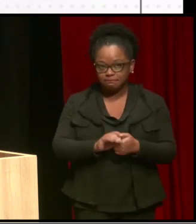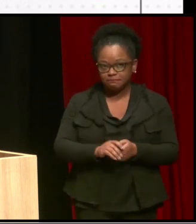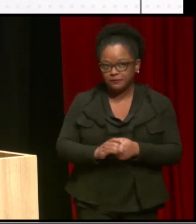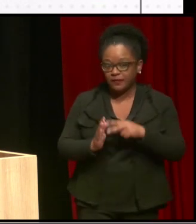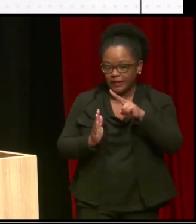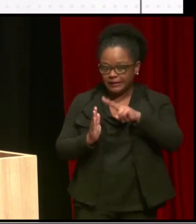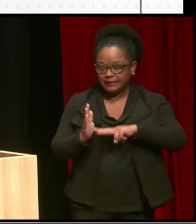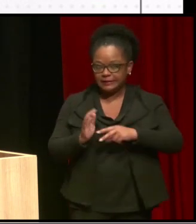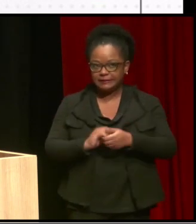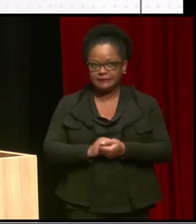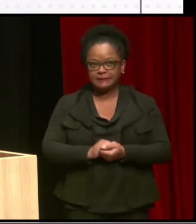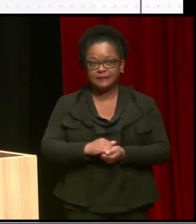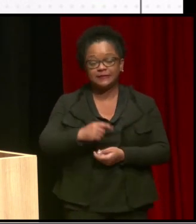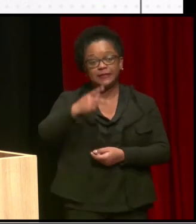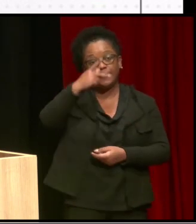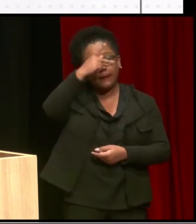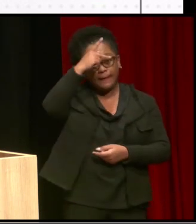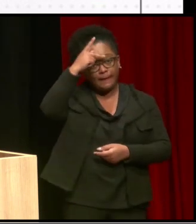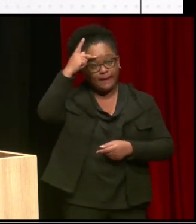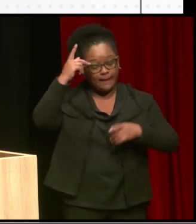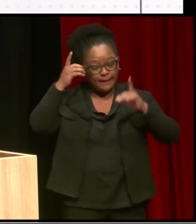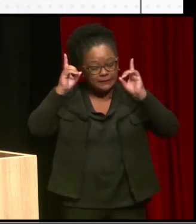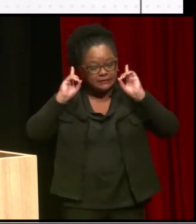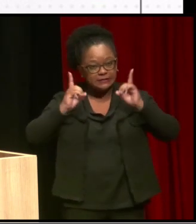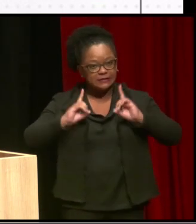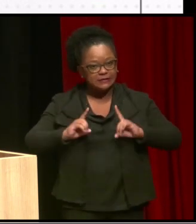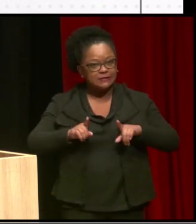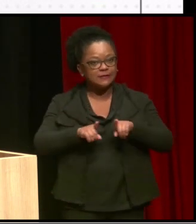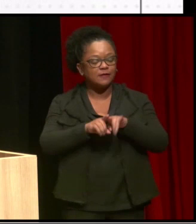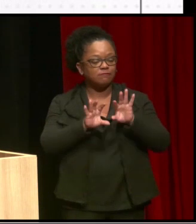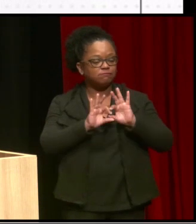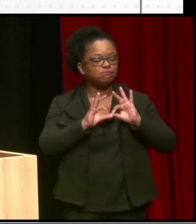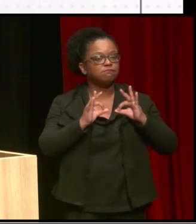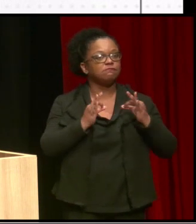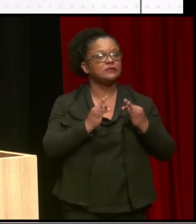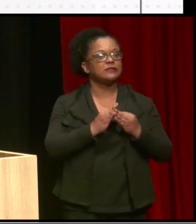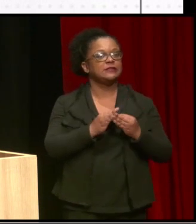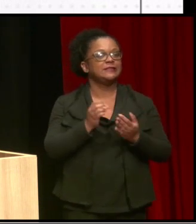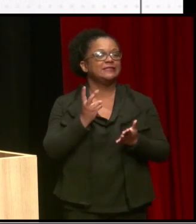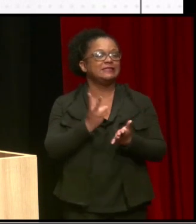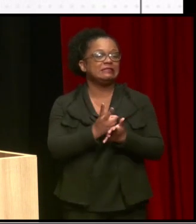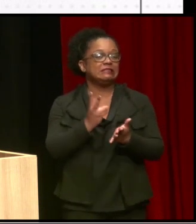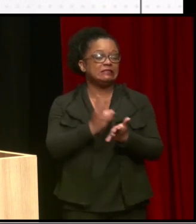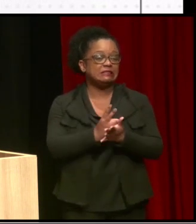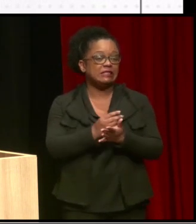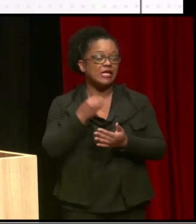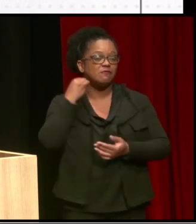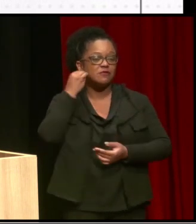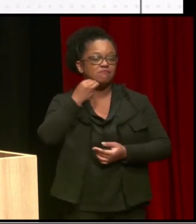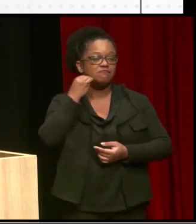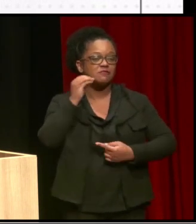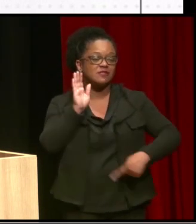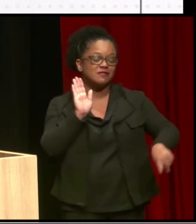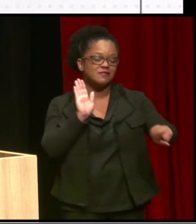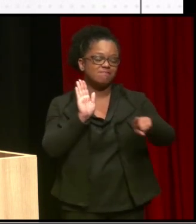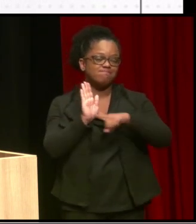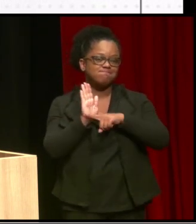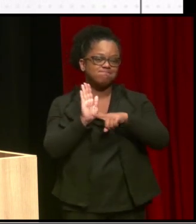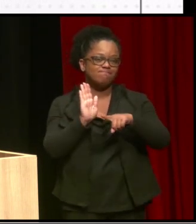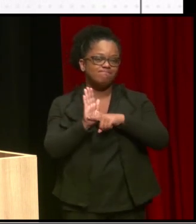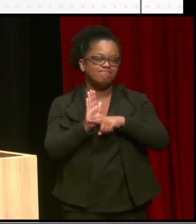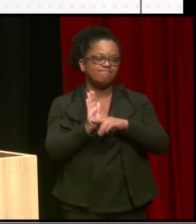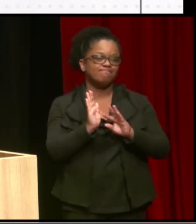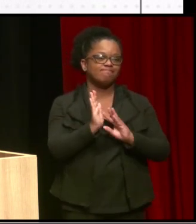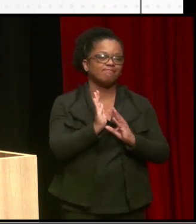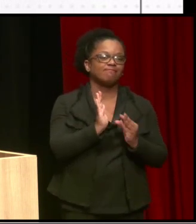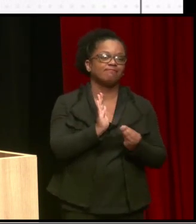vocês. Pessoas com deficiência e suas famílias frequentemente têm experiências negativas ao irem na igreja.